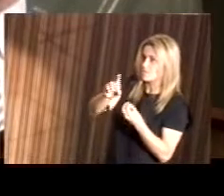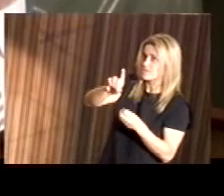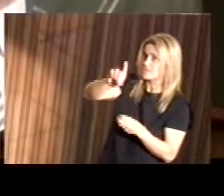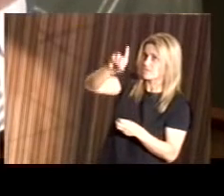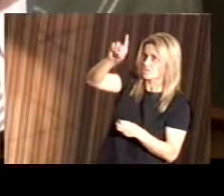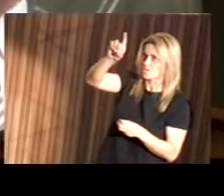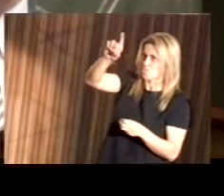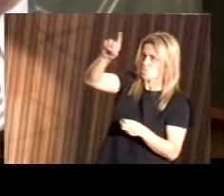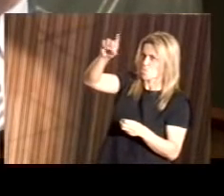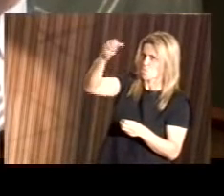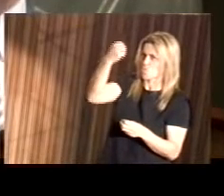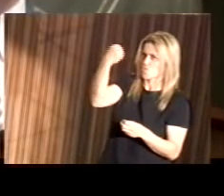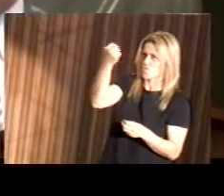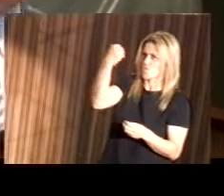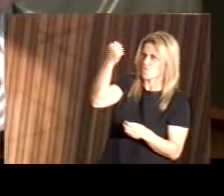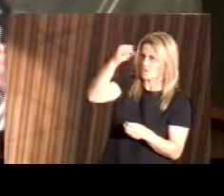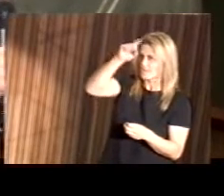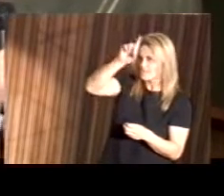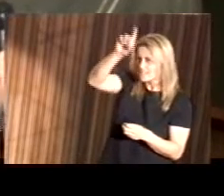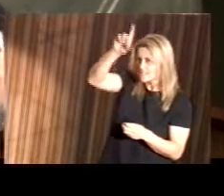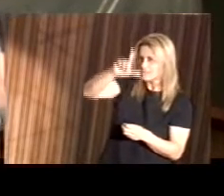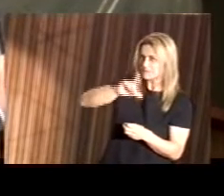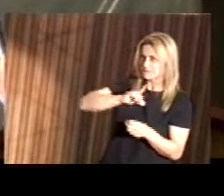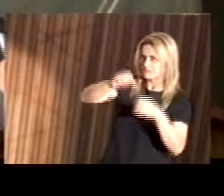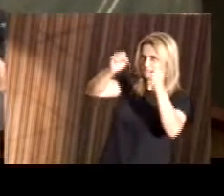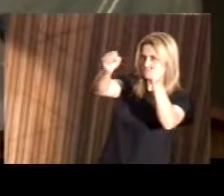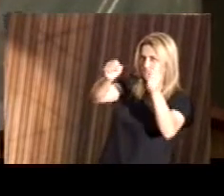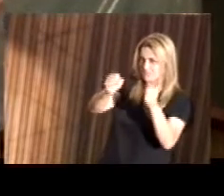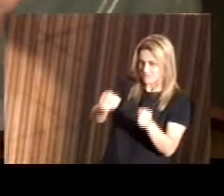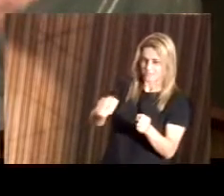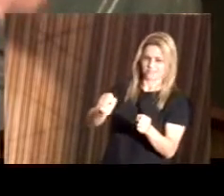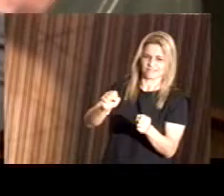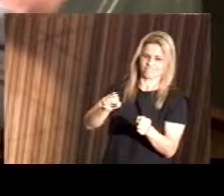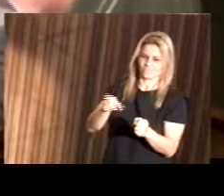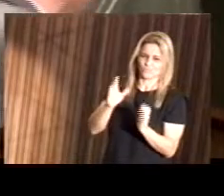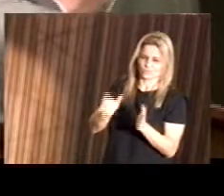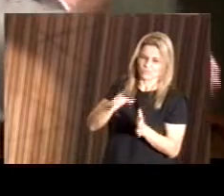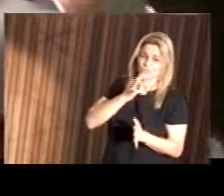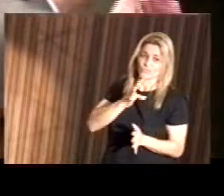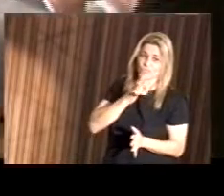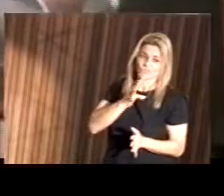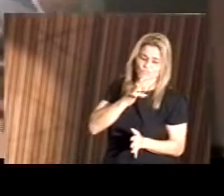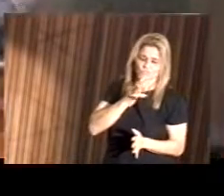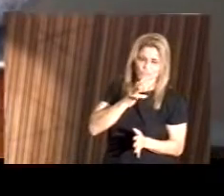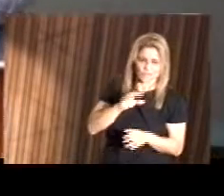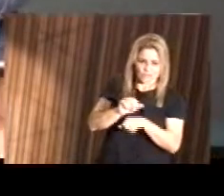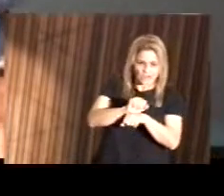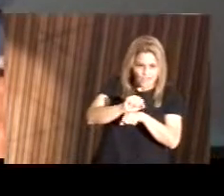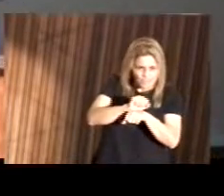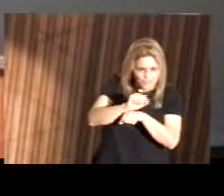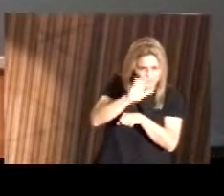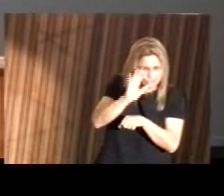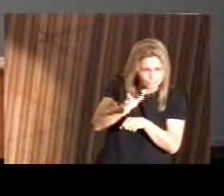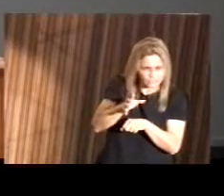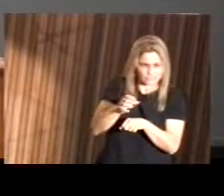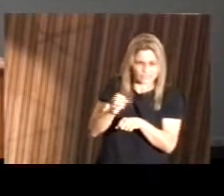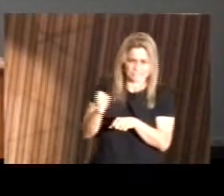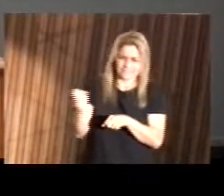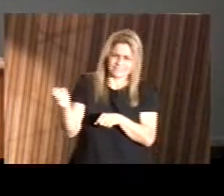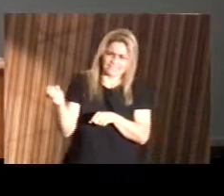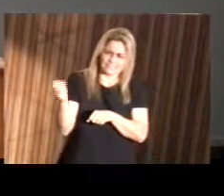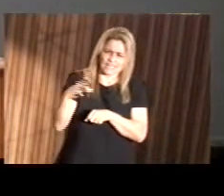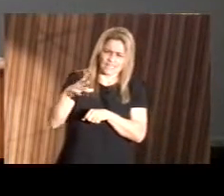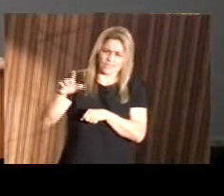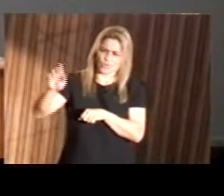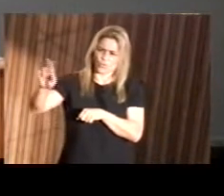Deus Todo-Poderoso. Porque desde muito tempo, quando Abraão saiu lá de